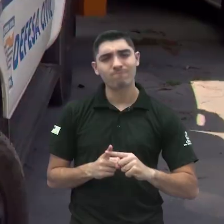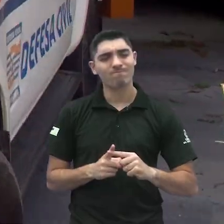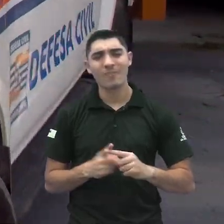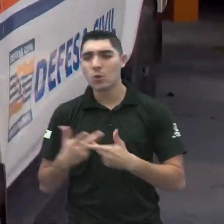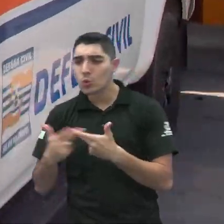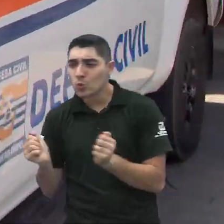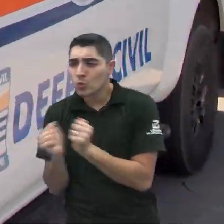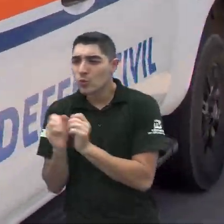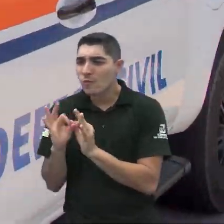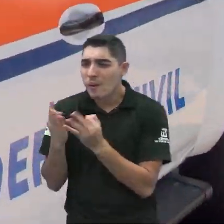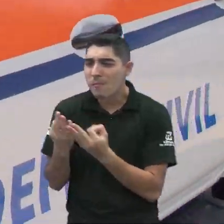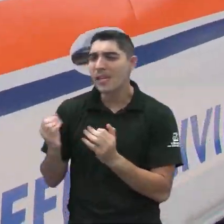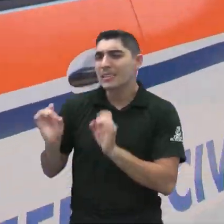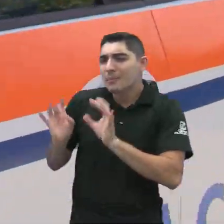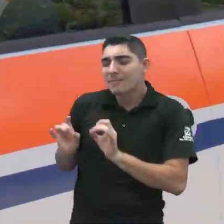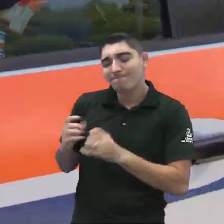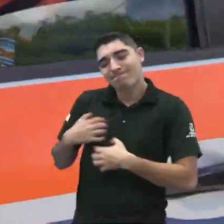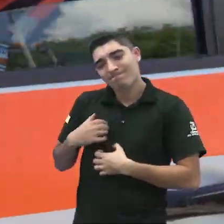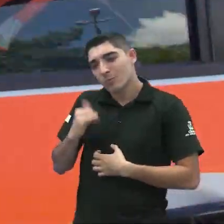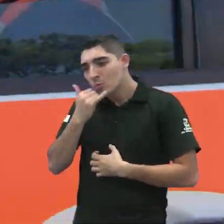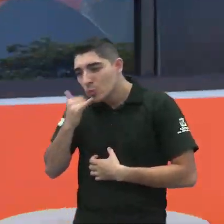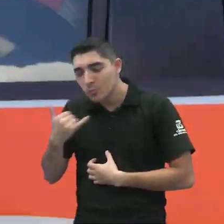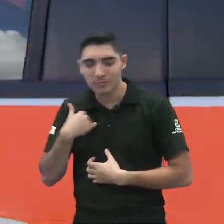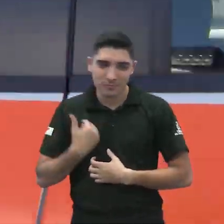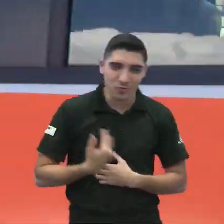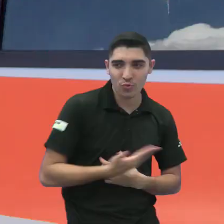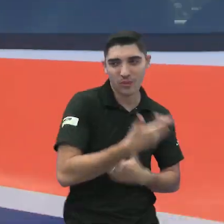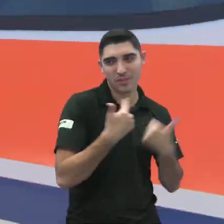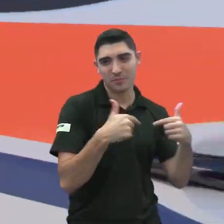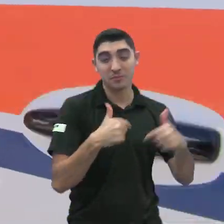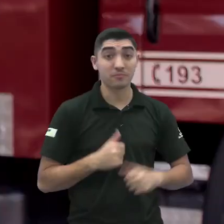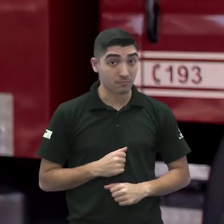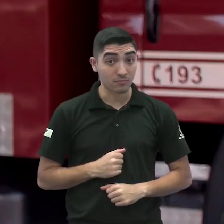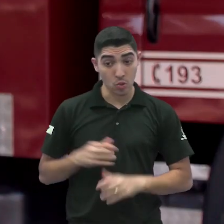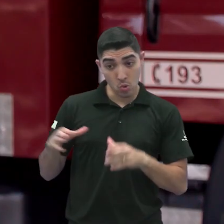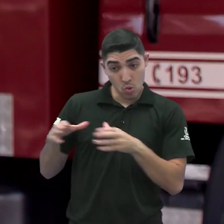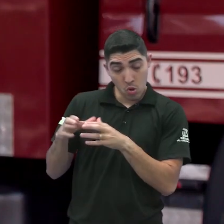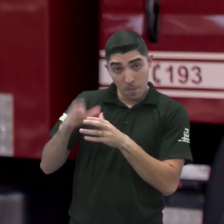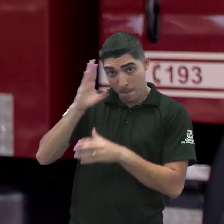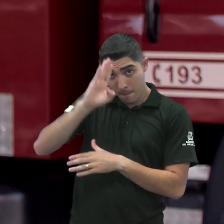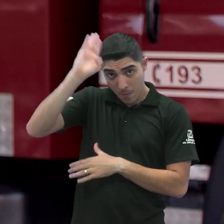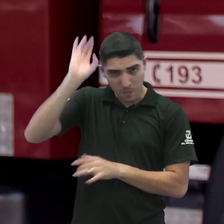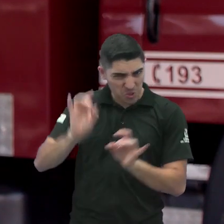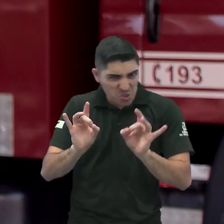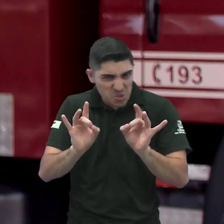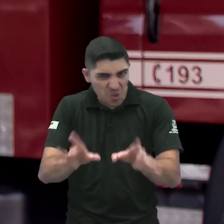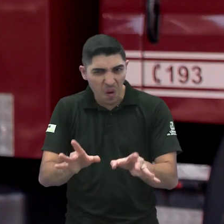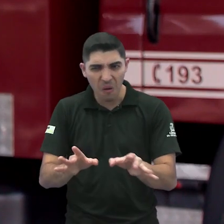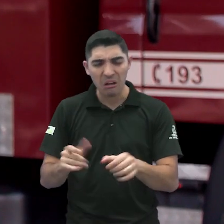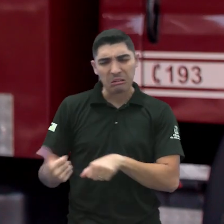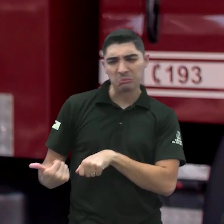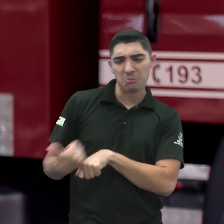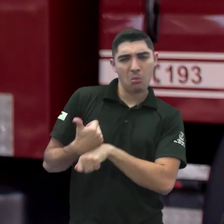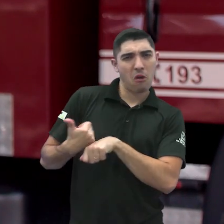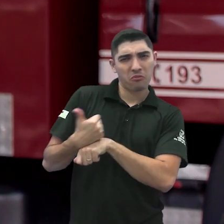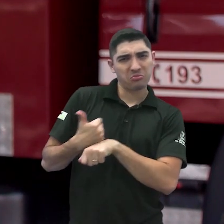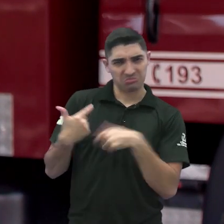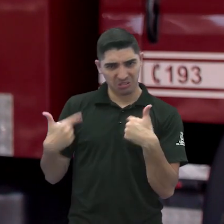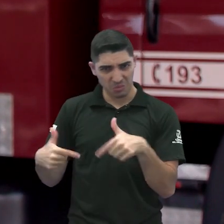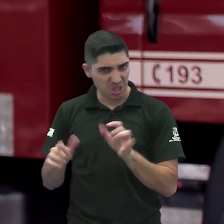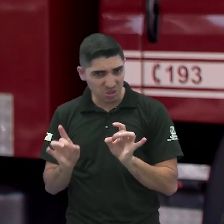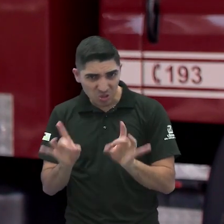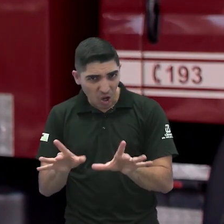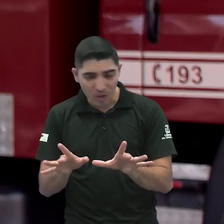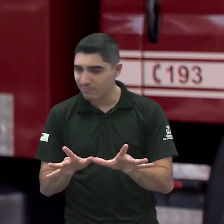dedicação, mesmo abrindo mão de momentos especiais com a família. Eu costumo dizer que o Corpo de Bombeiros é mais do que uma